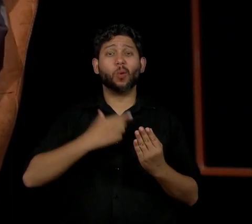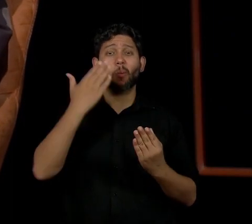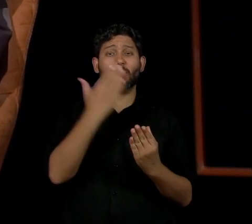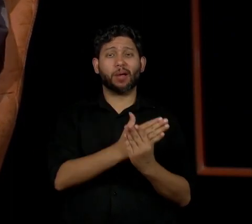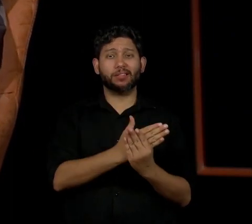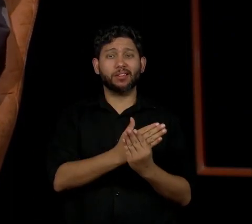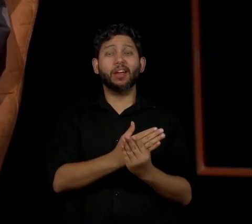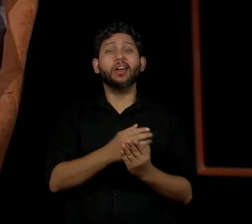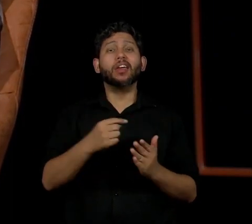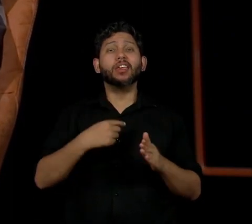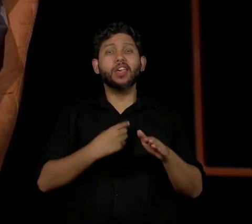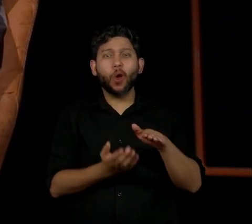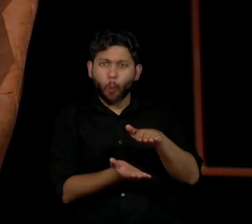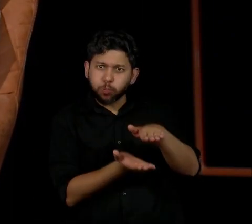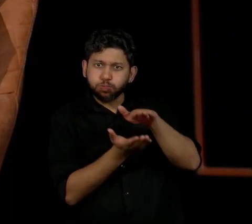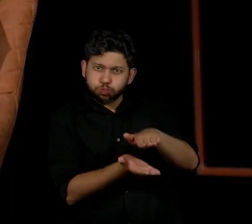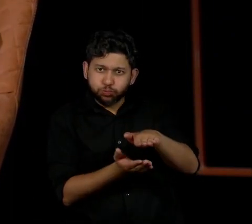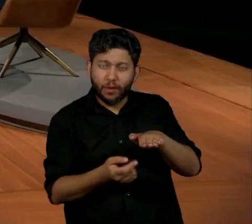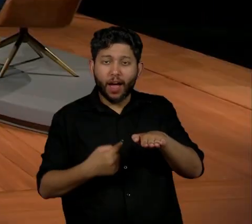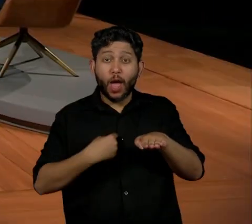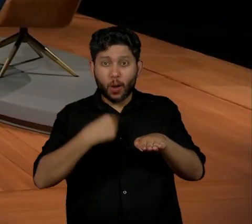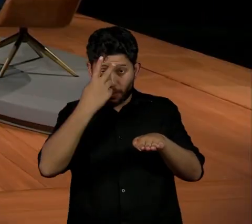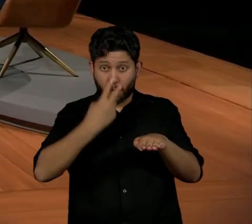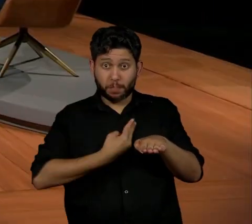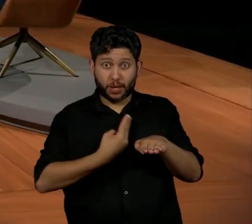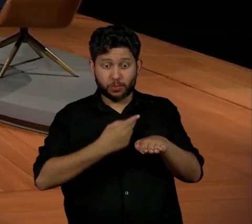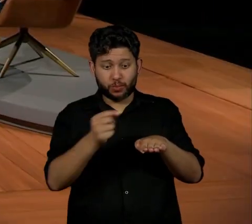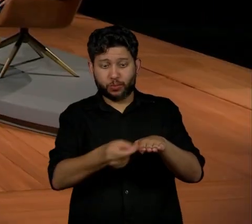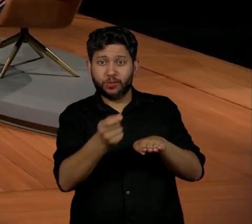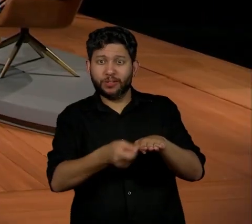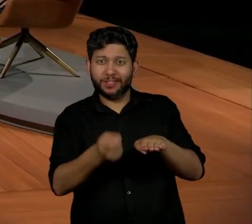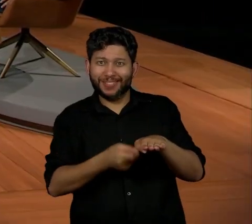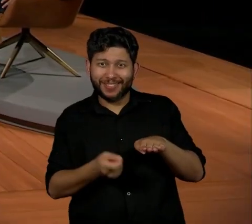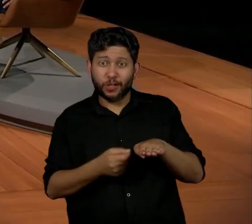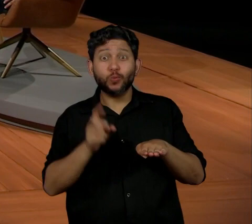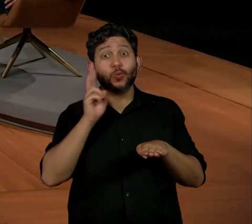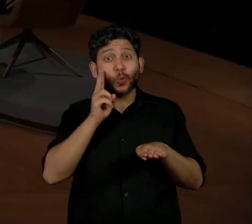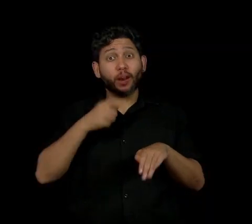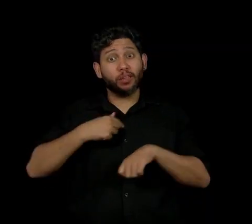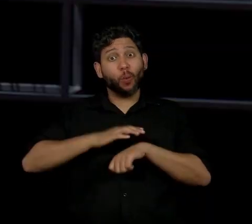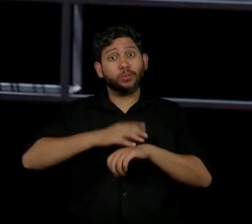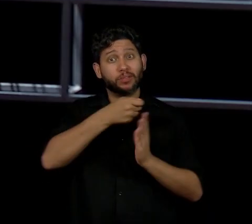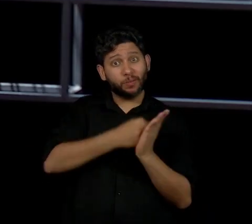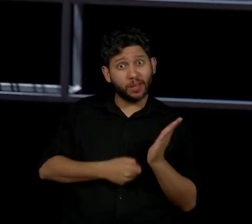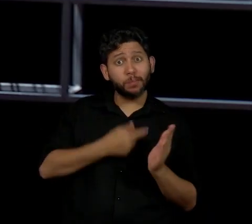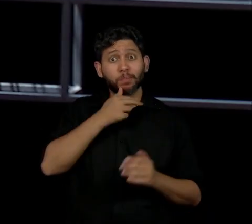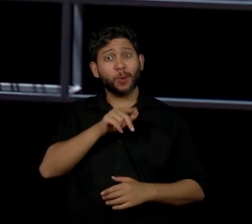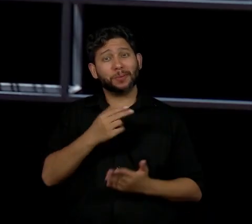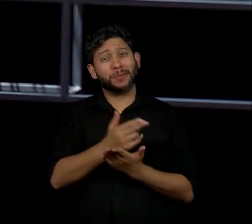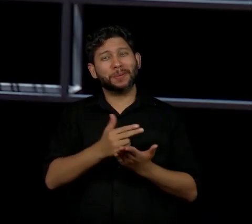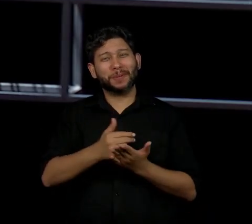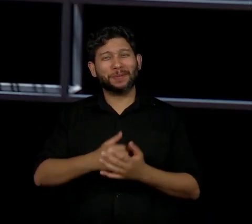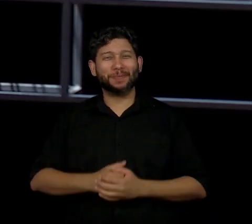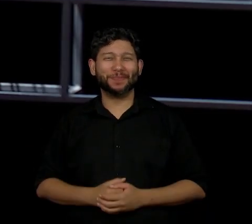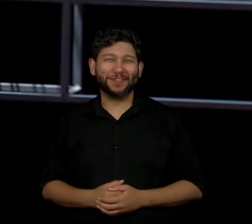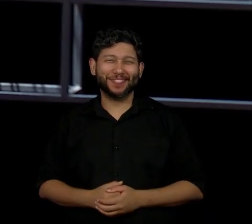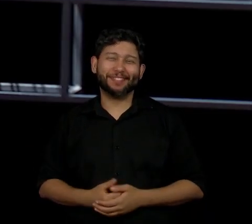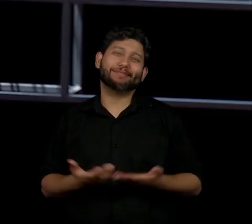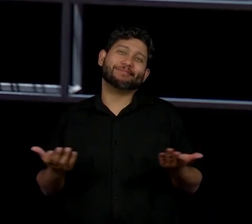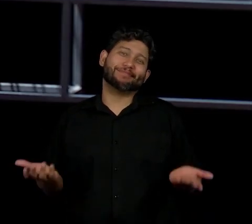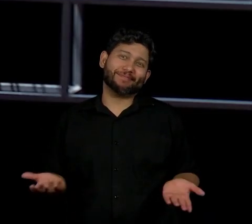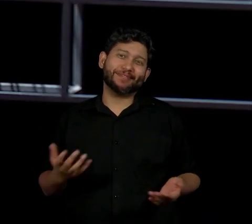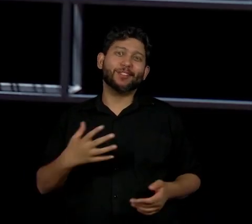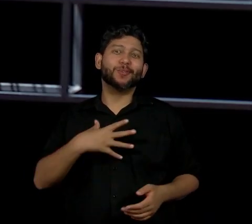encadernado com as histórias que eu escrevi e que o meu irmão desenhou. Mas já sabe que barato. Realmente é como disse o Tony Ramos. O